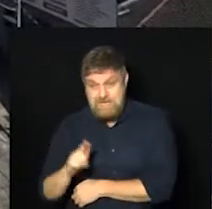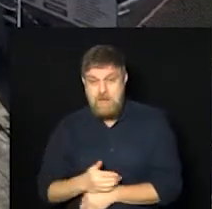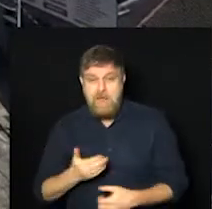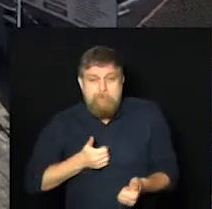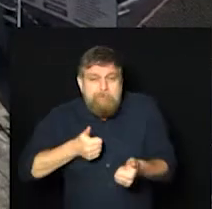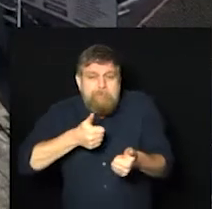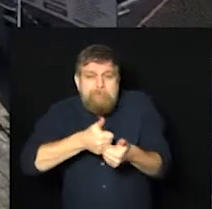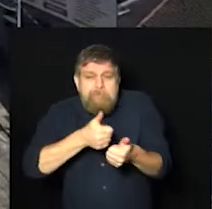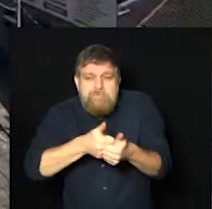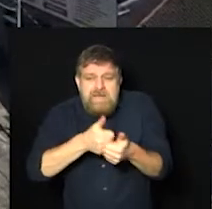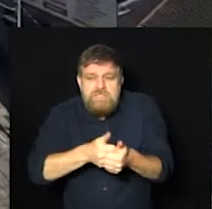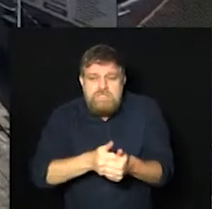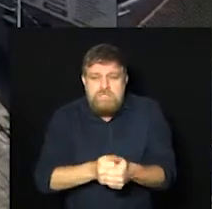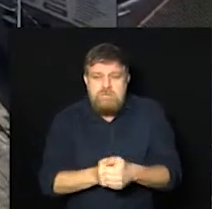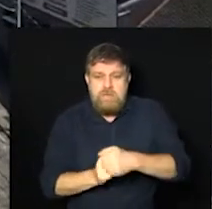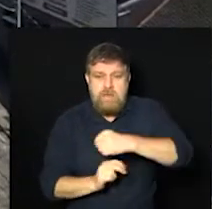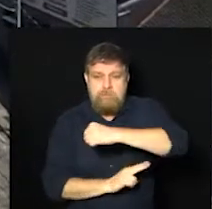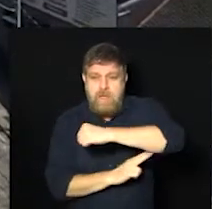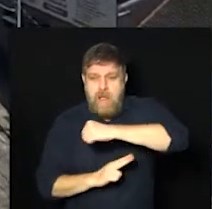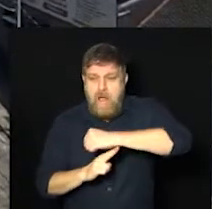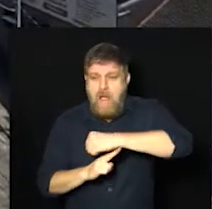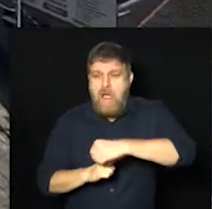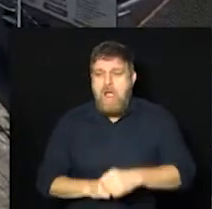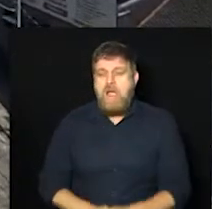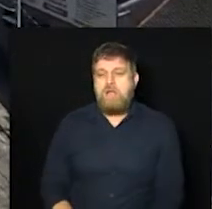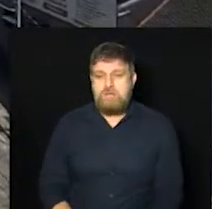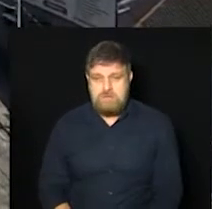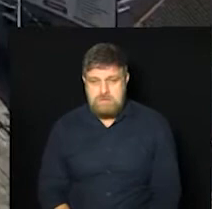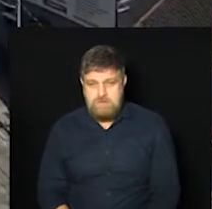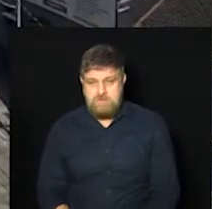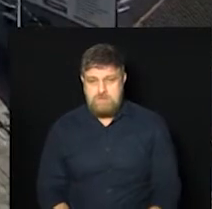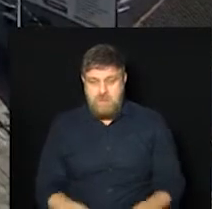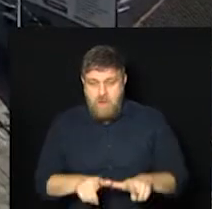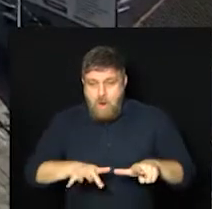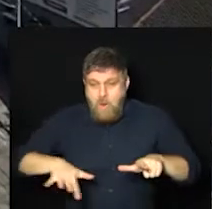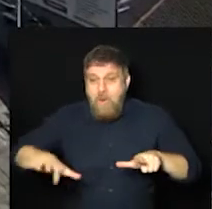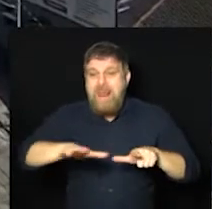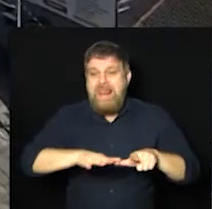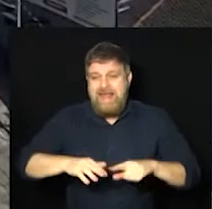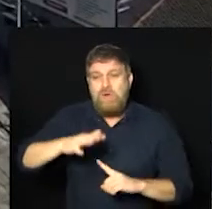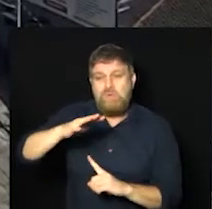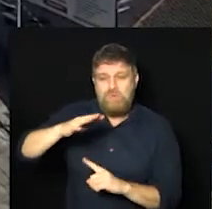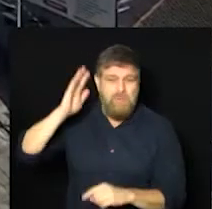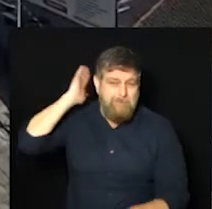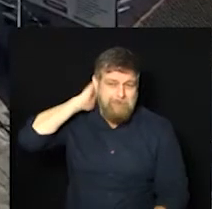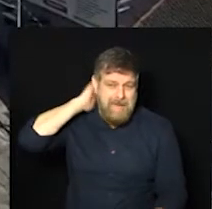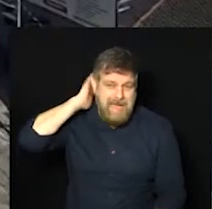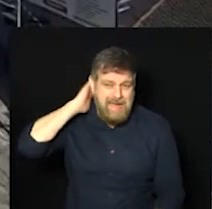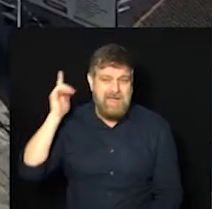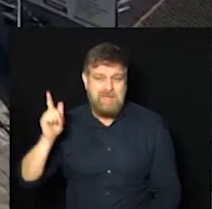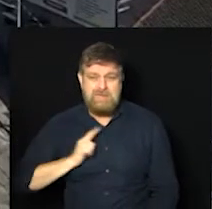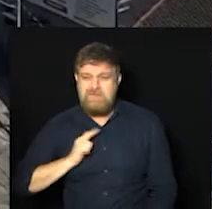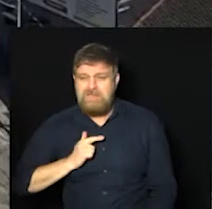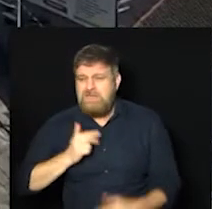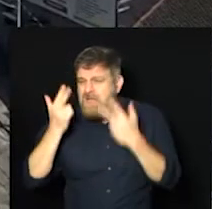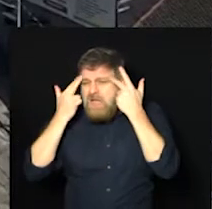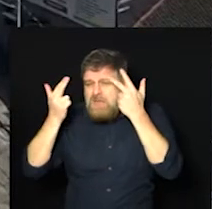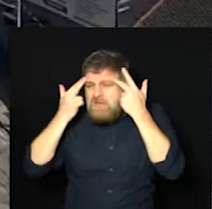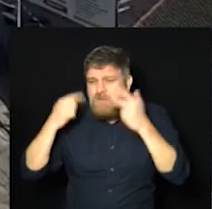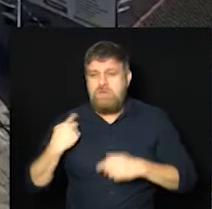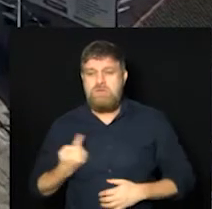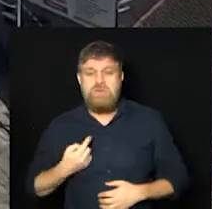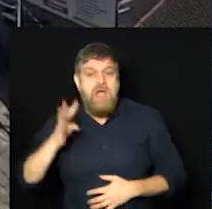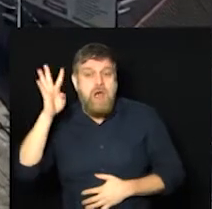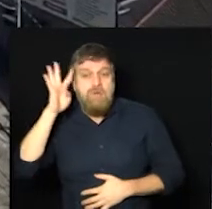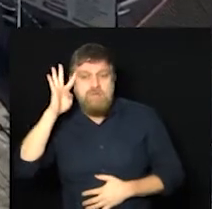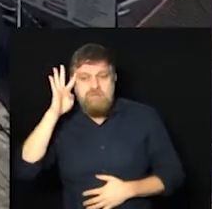da Aquidabã, do Largo do Pará. Também trânsito bastante tranquilo no meio da semana, né? Estamos na quarta-feira,